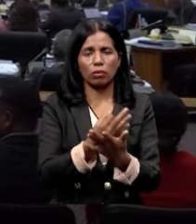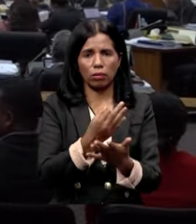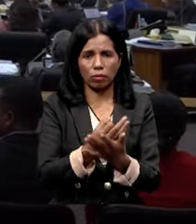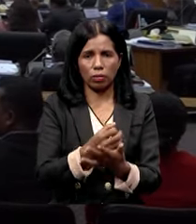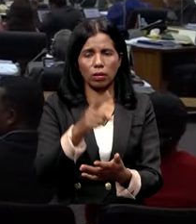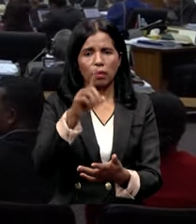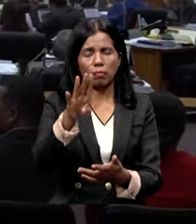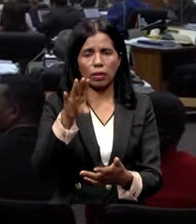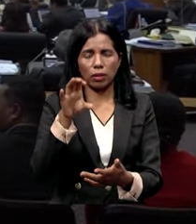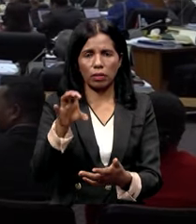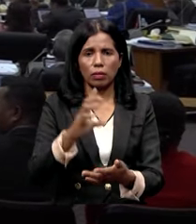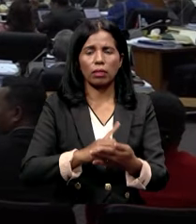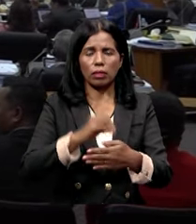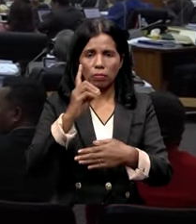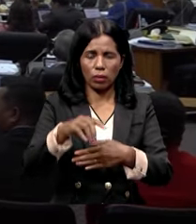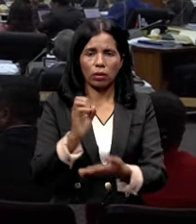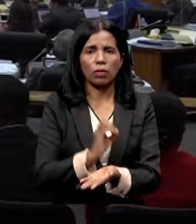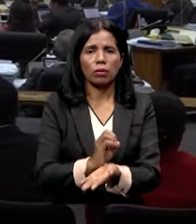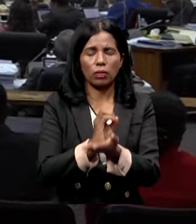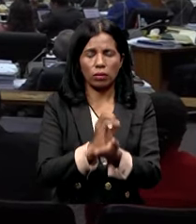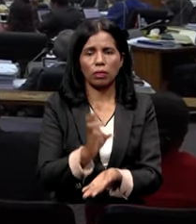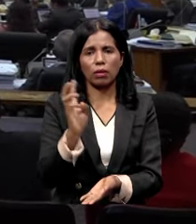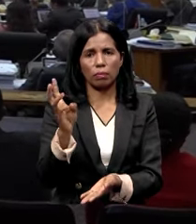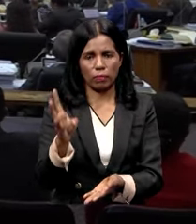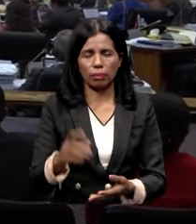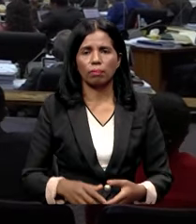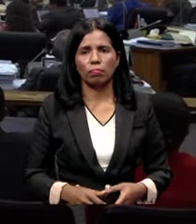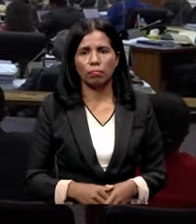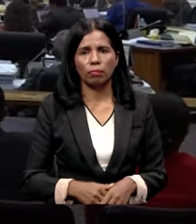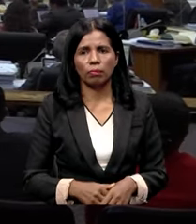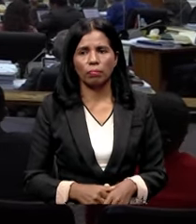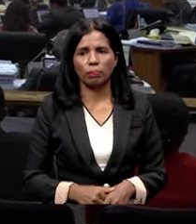desenvolvimento, no raewa tokon neng nulu. Joni Kuvisenti, Jaime dos Santos, ZMN.